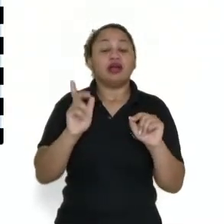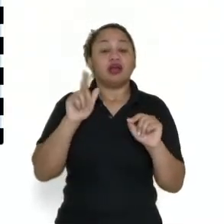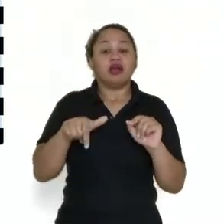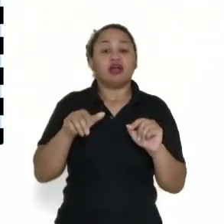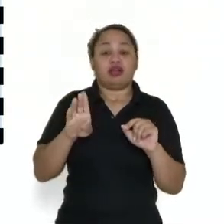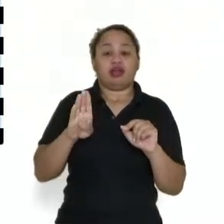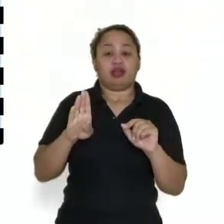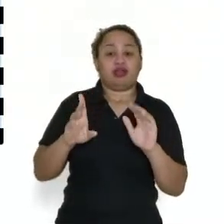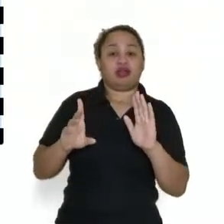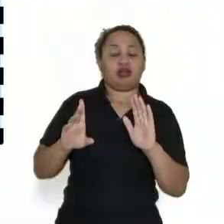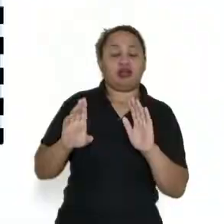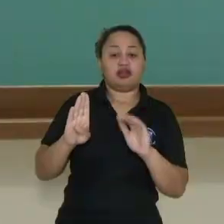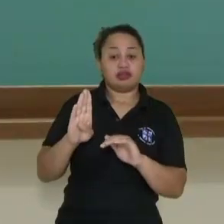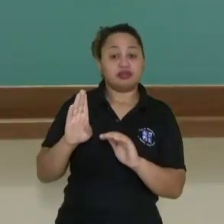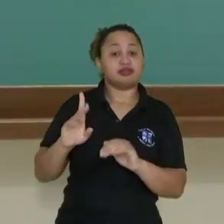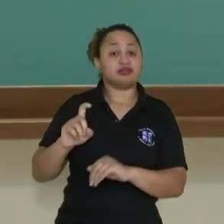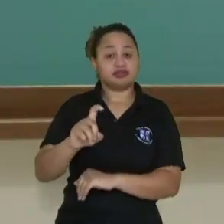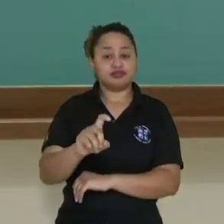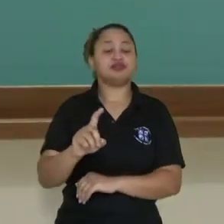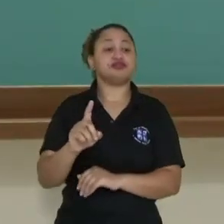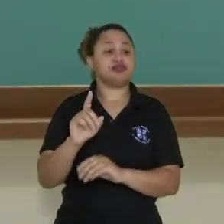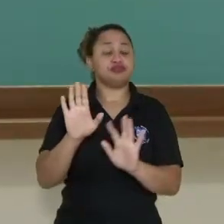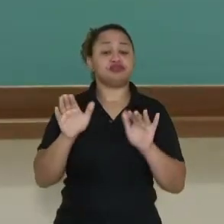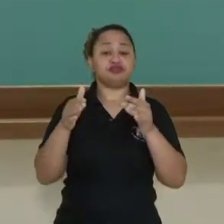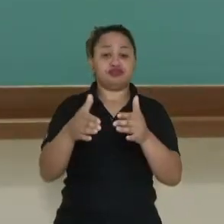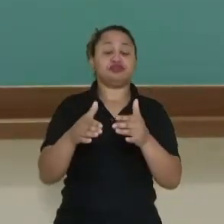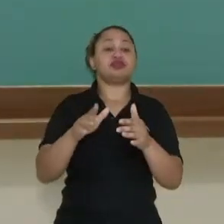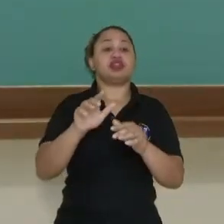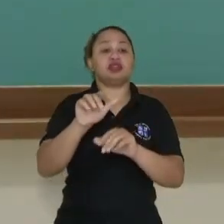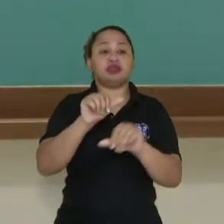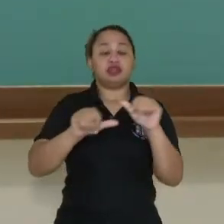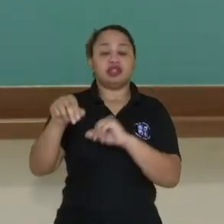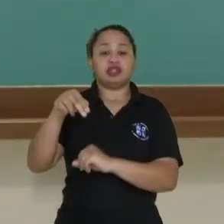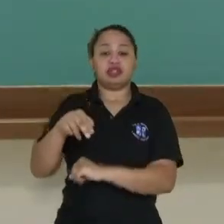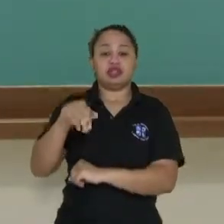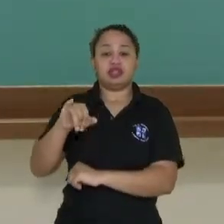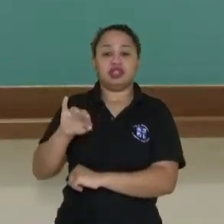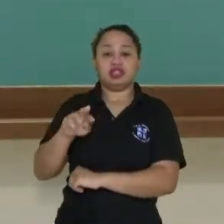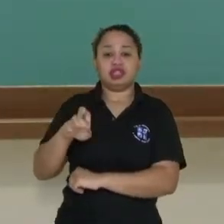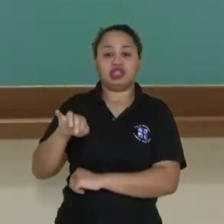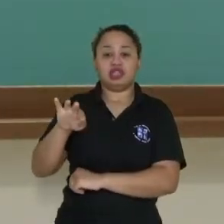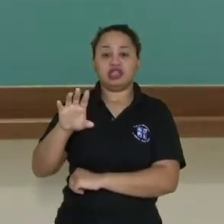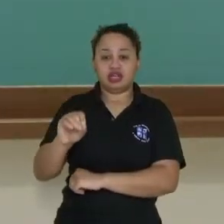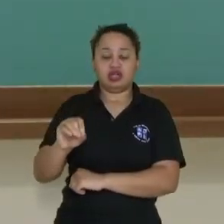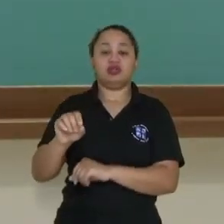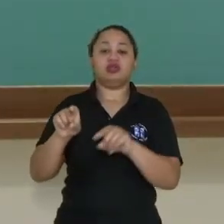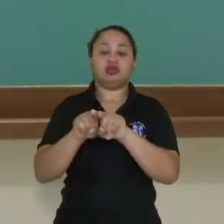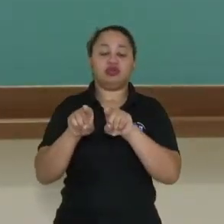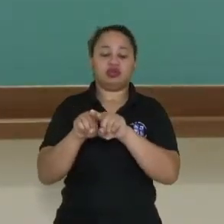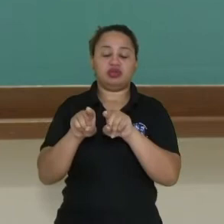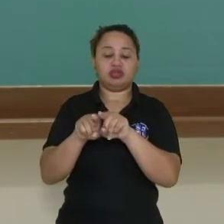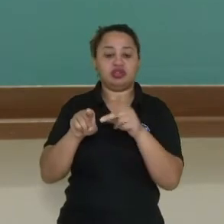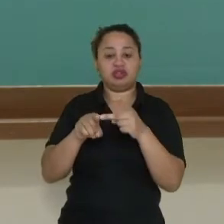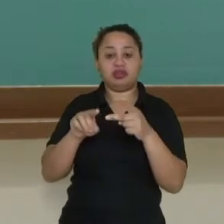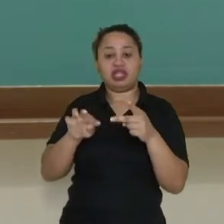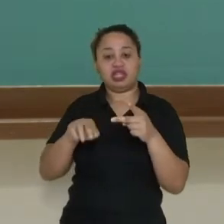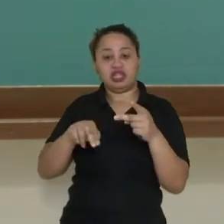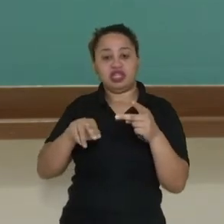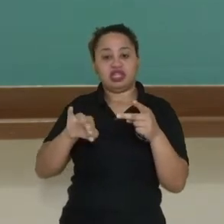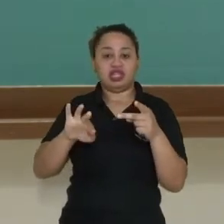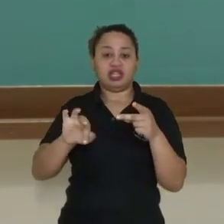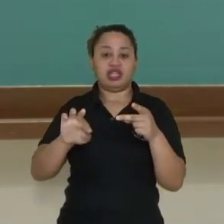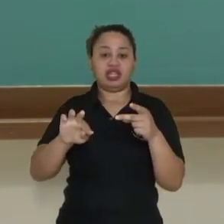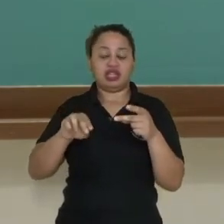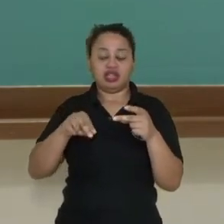bactérias específicas. E a amônia daí é convertida em nitritos e nitratos, então é feito, né, essa escala ali